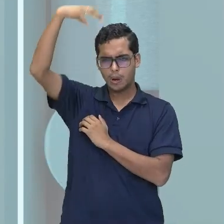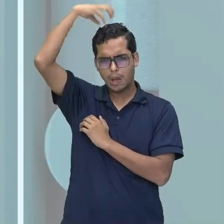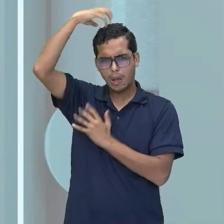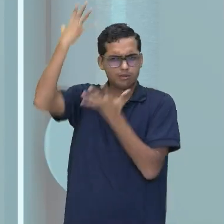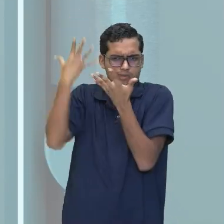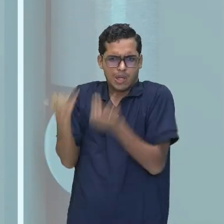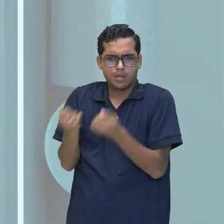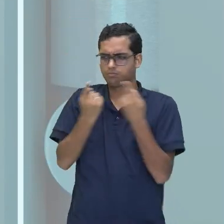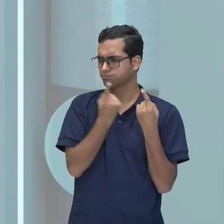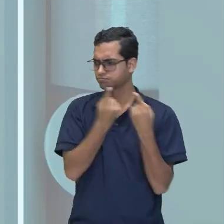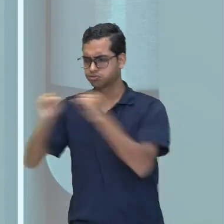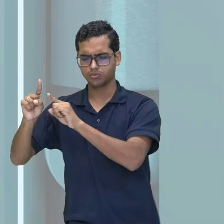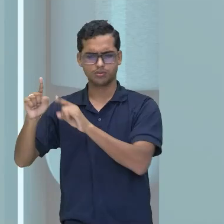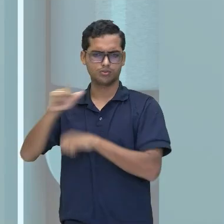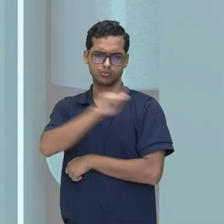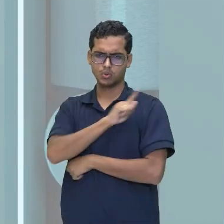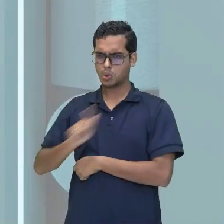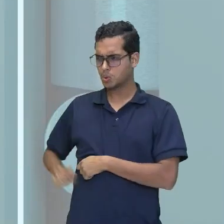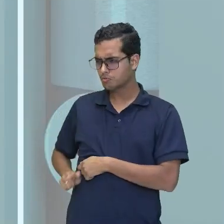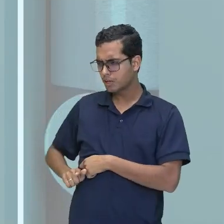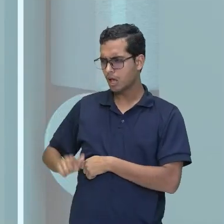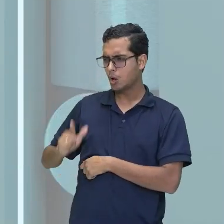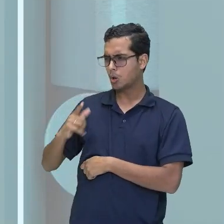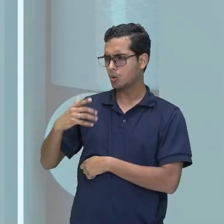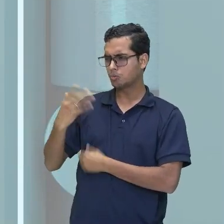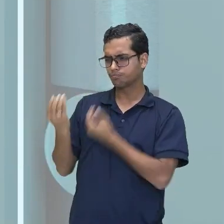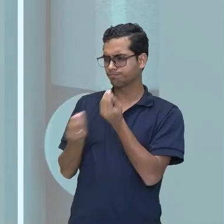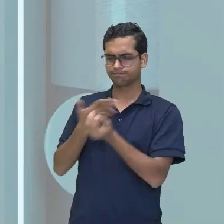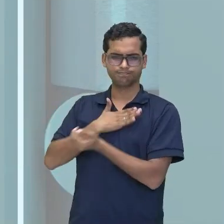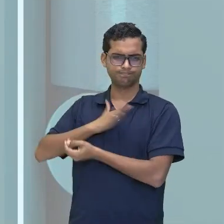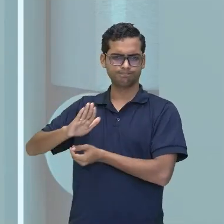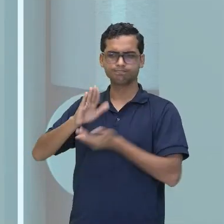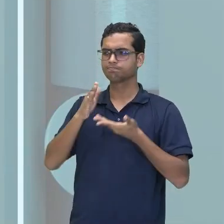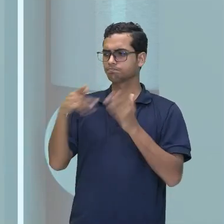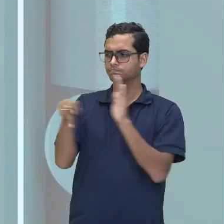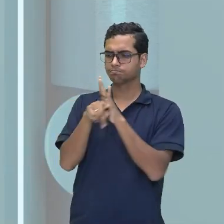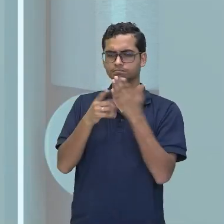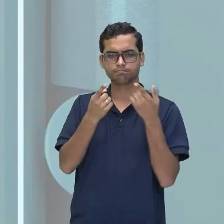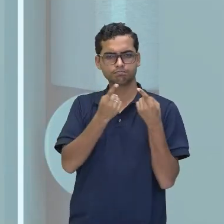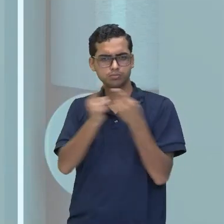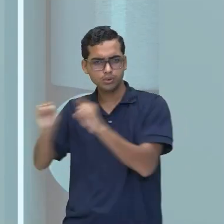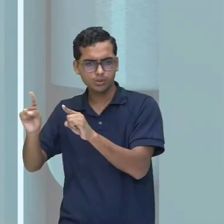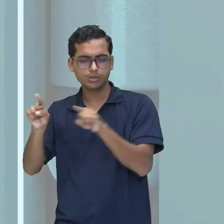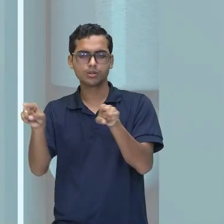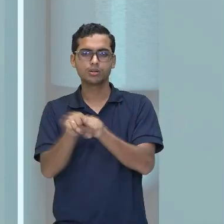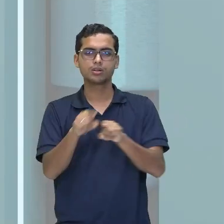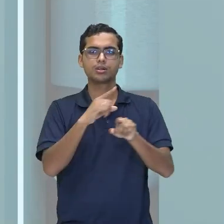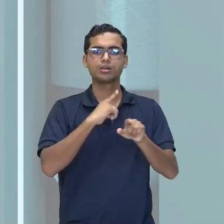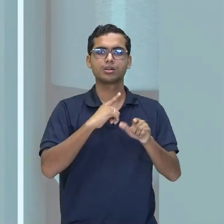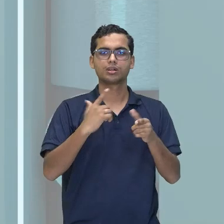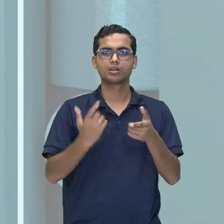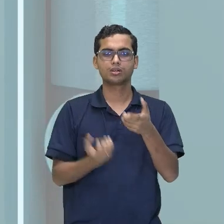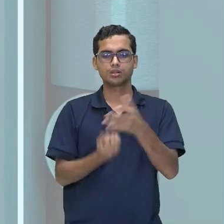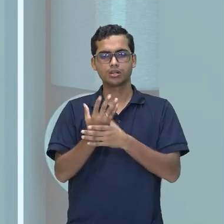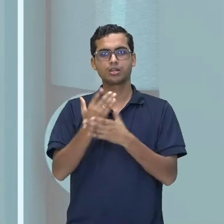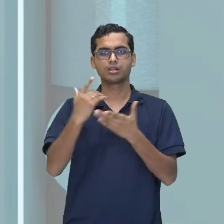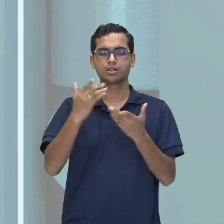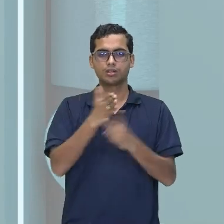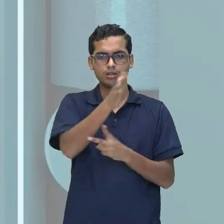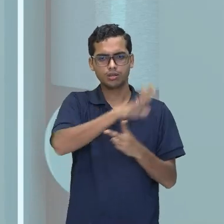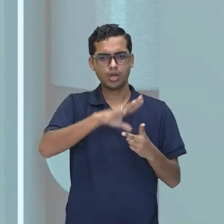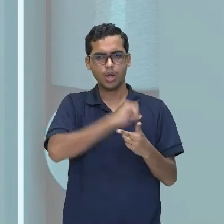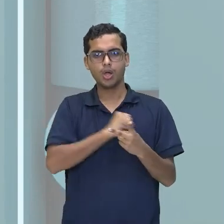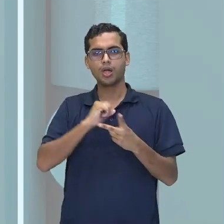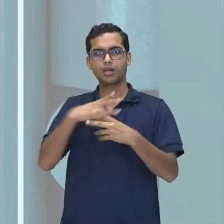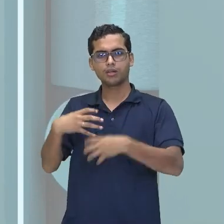de governo do período. E aí, na obra lírica, ele se inspira lá em Camões. Então, esta aula